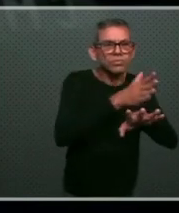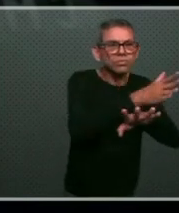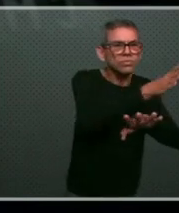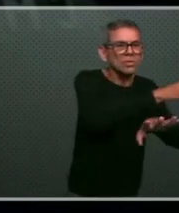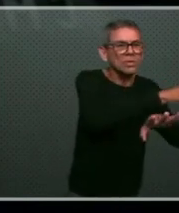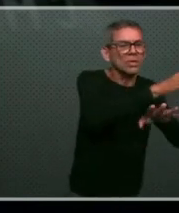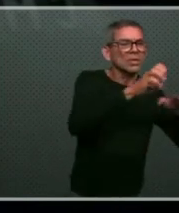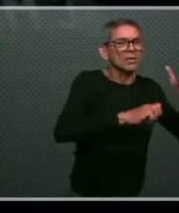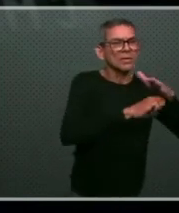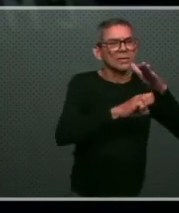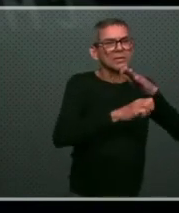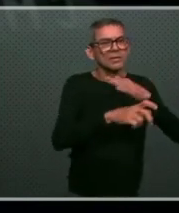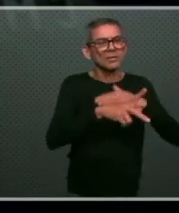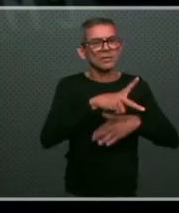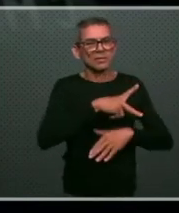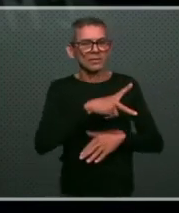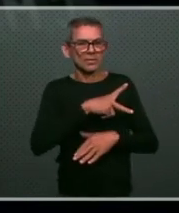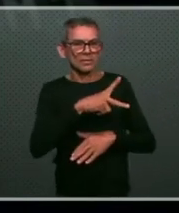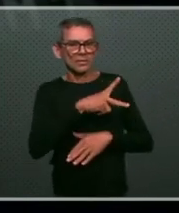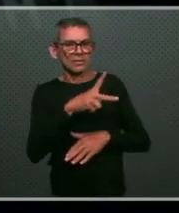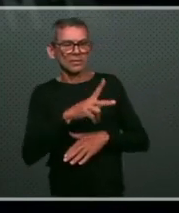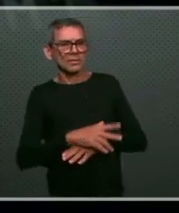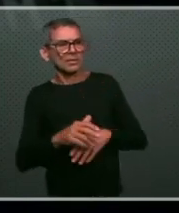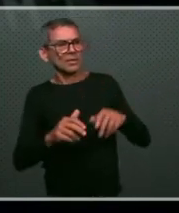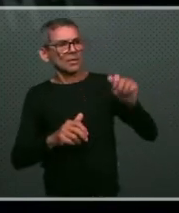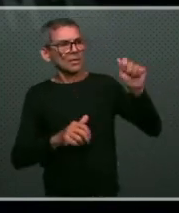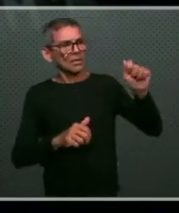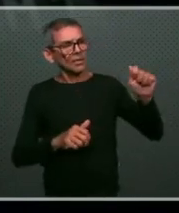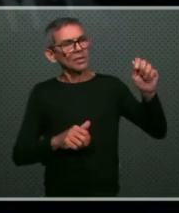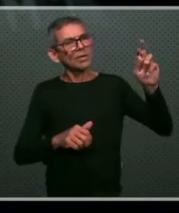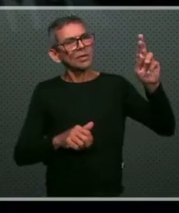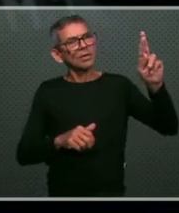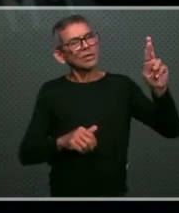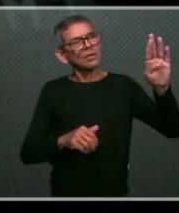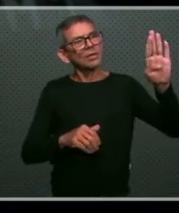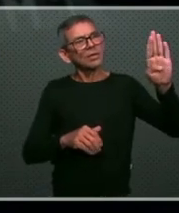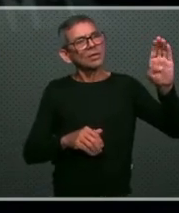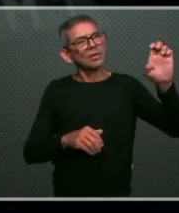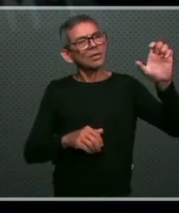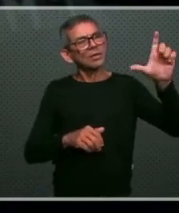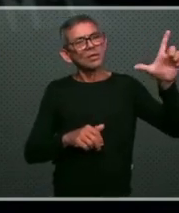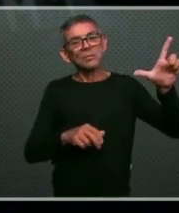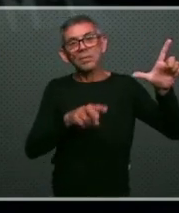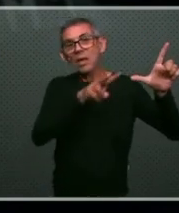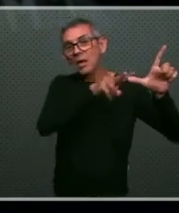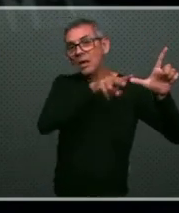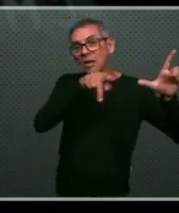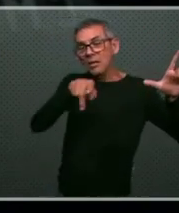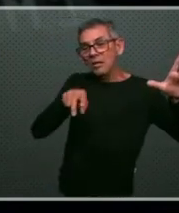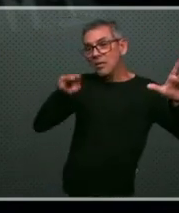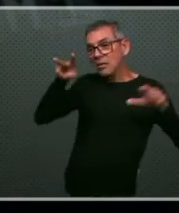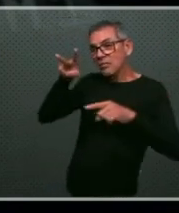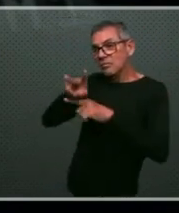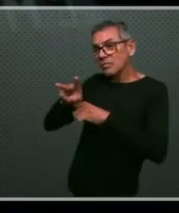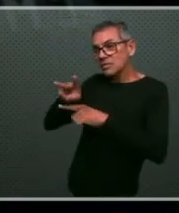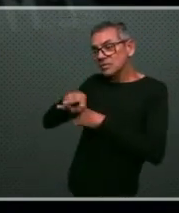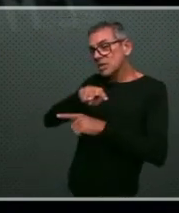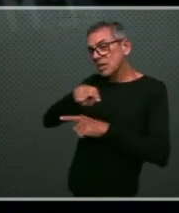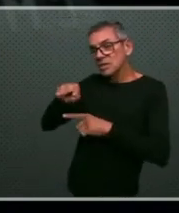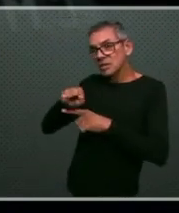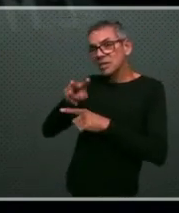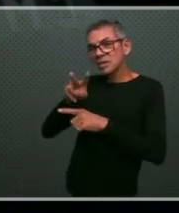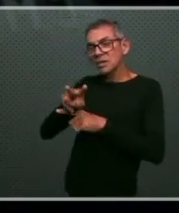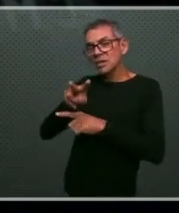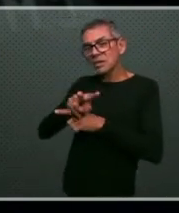que entra o papel da importância da Arbel. A importância da Arbel para regular isso. Porque a água não pode